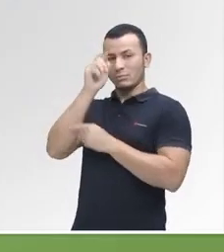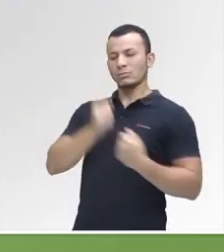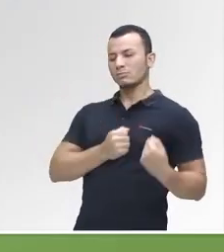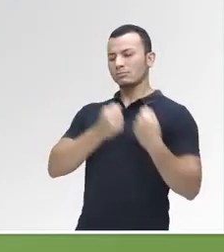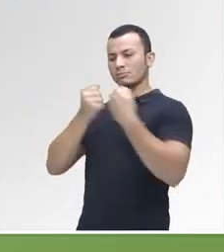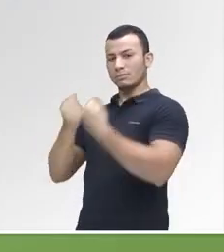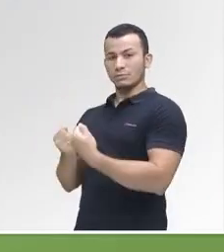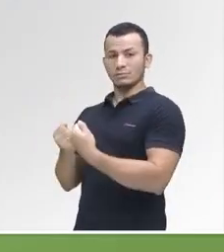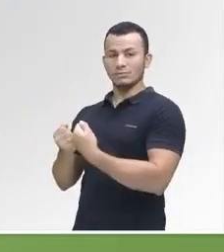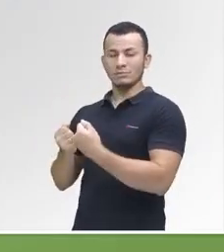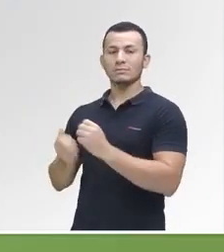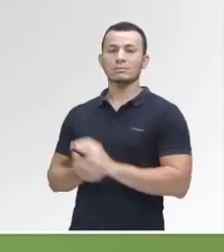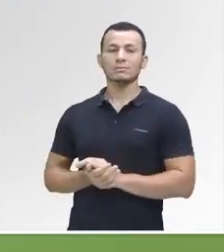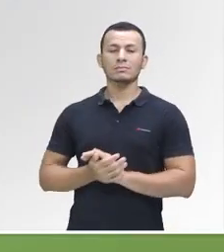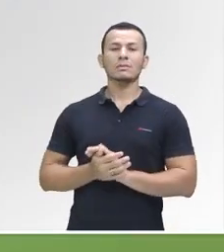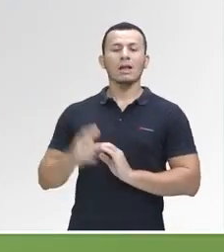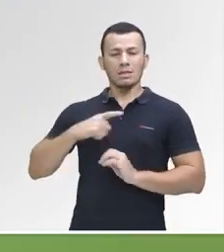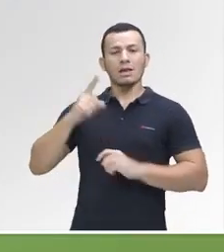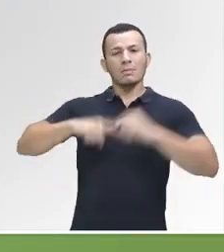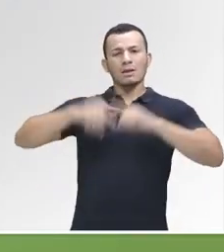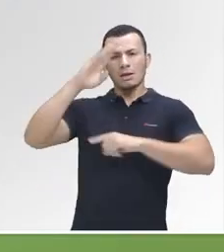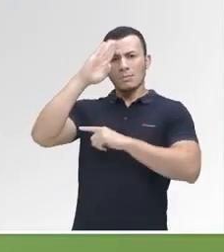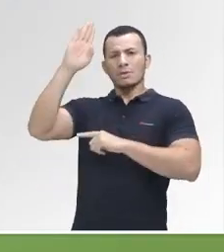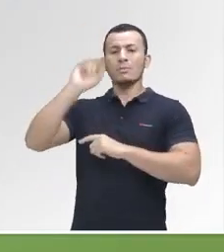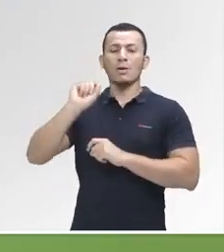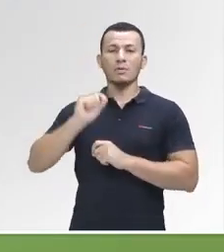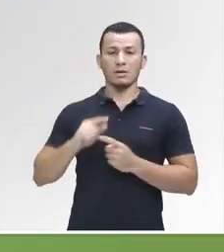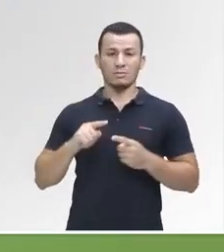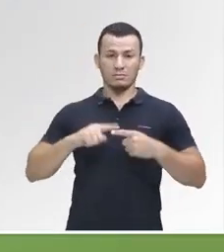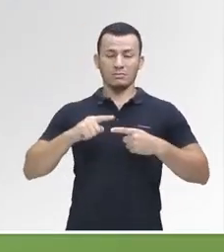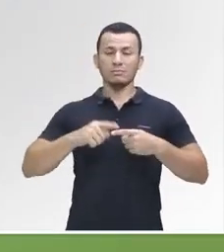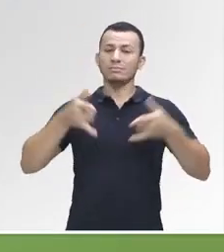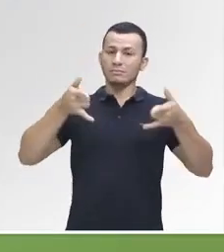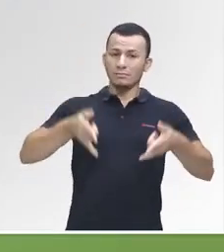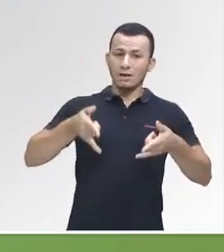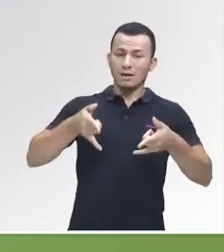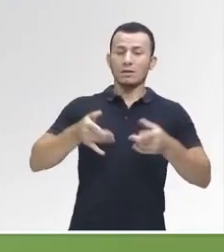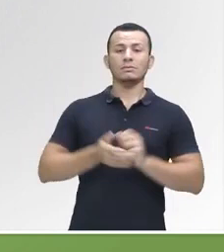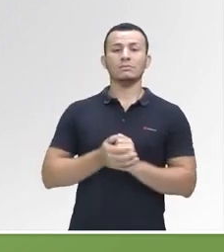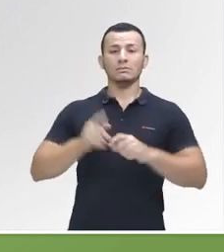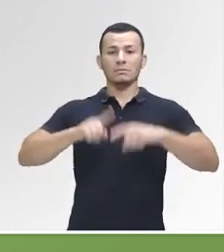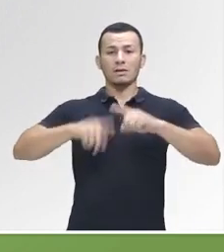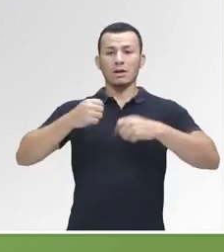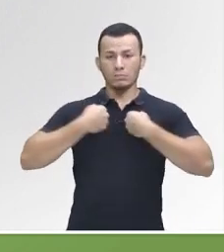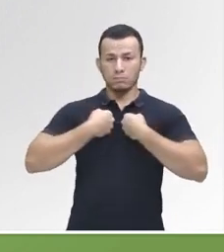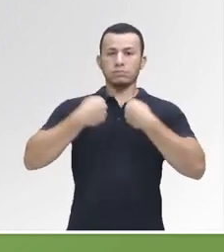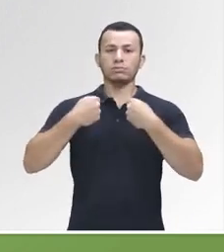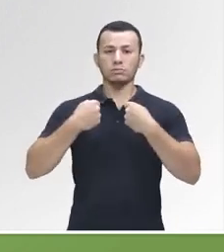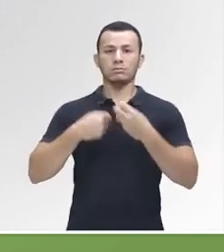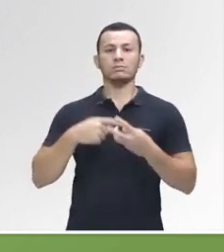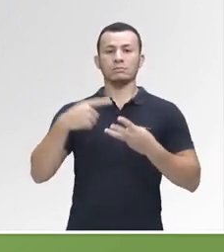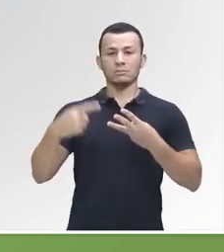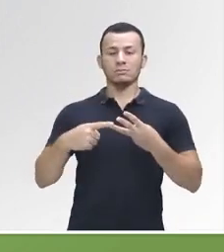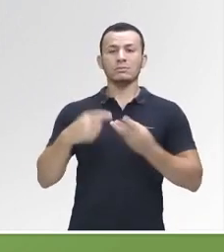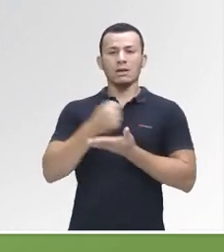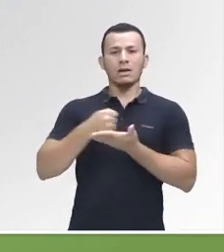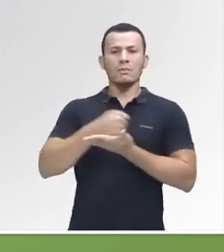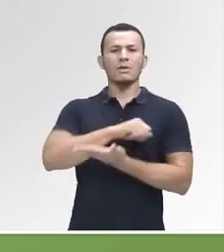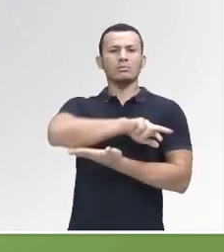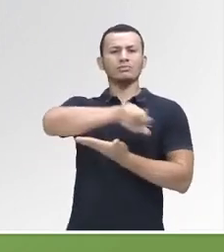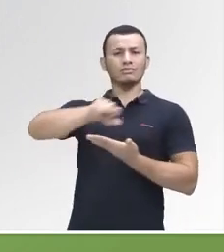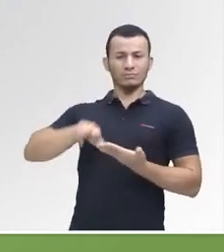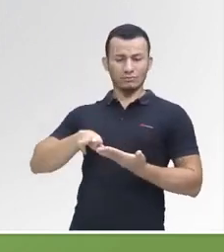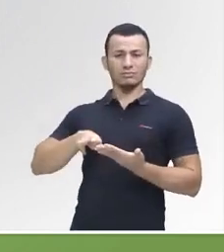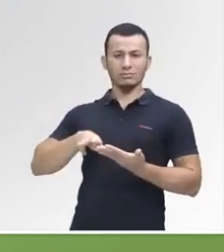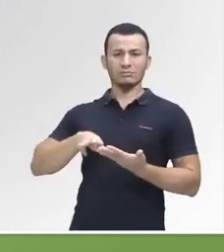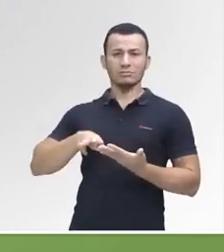itens principais de uma ambulância são maca, desfibrilador, remédios variados.